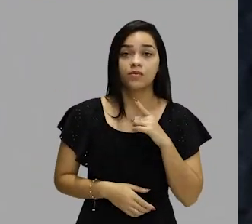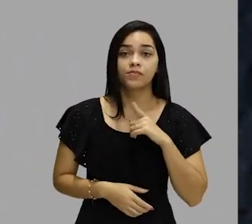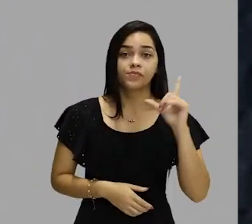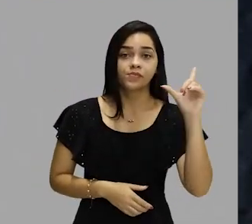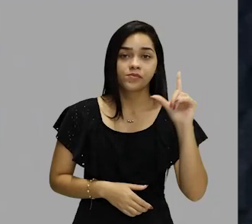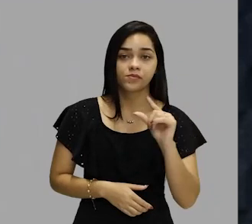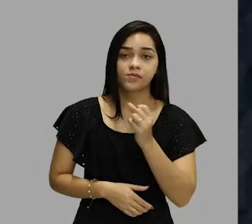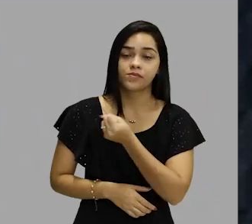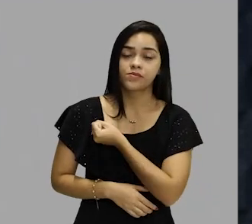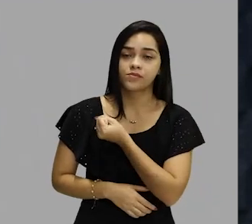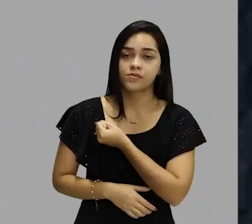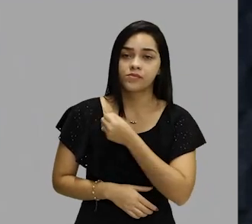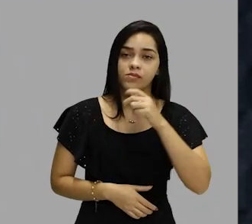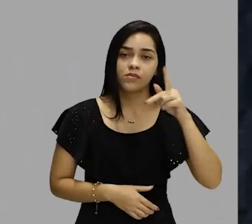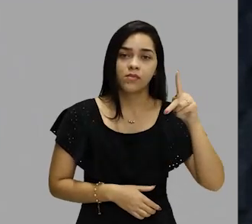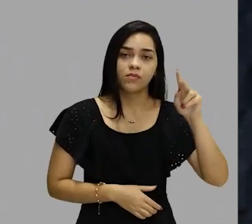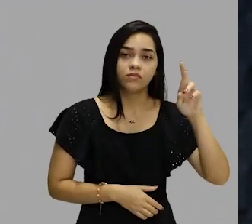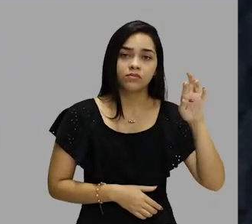de presas.